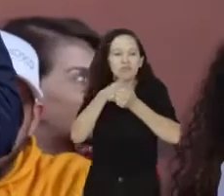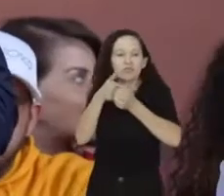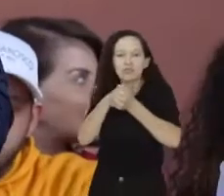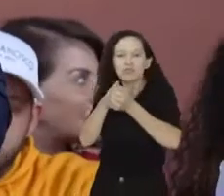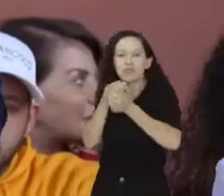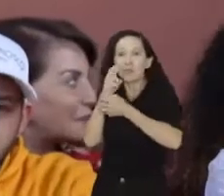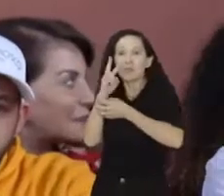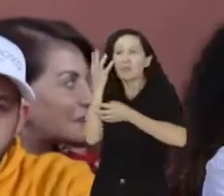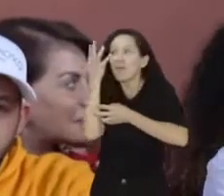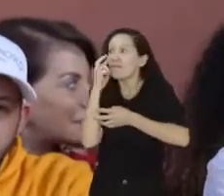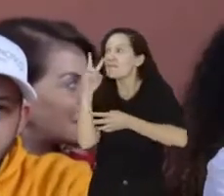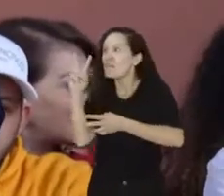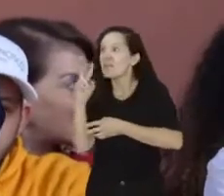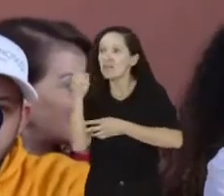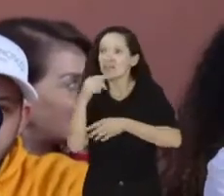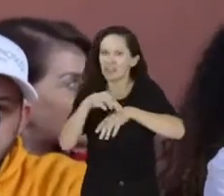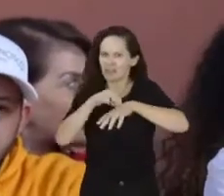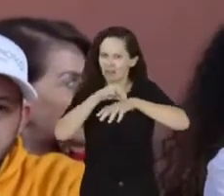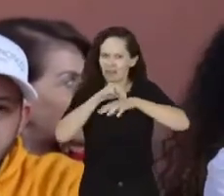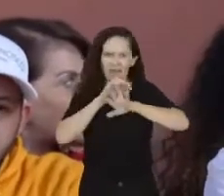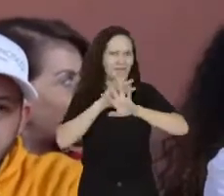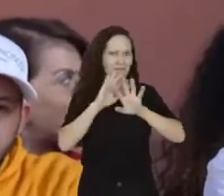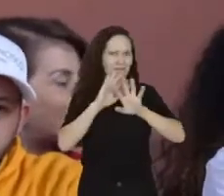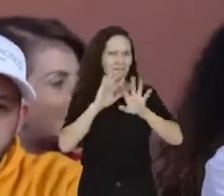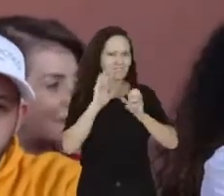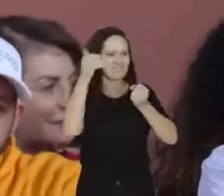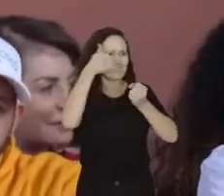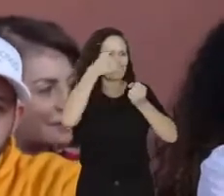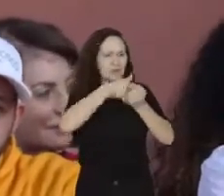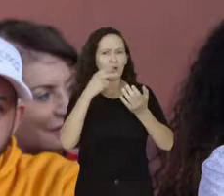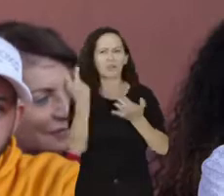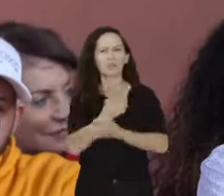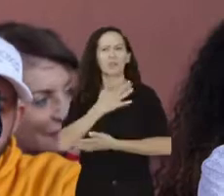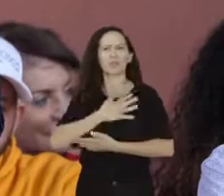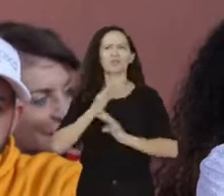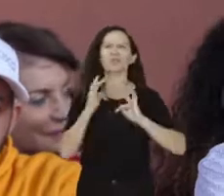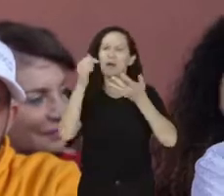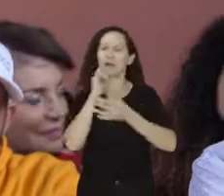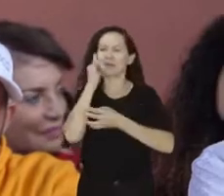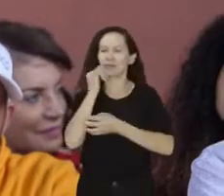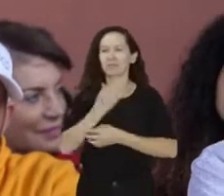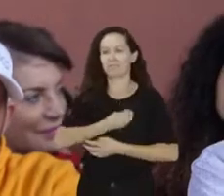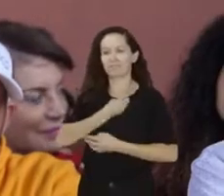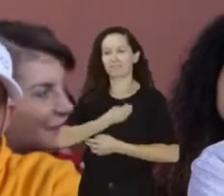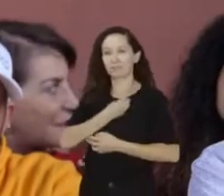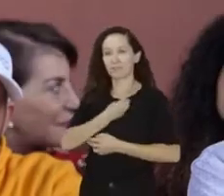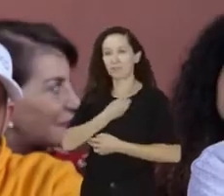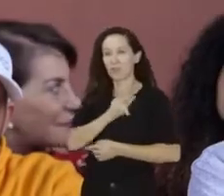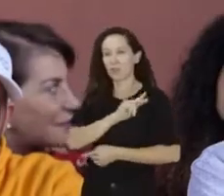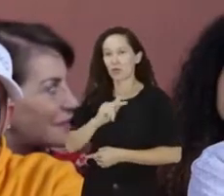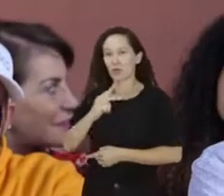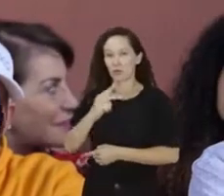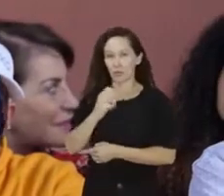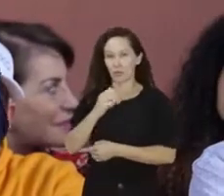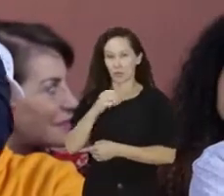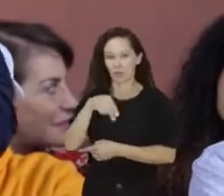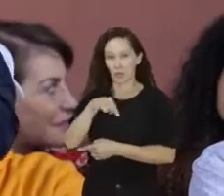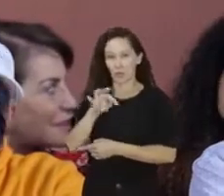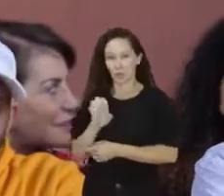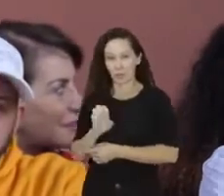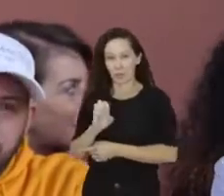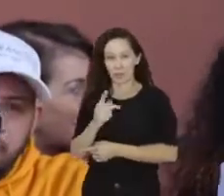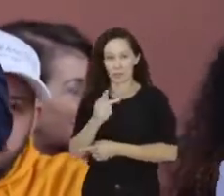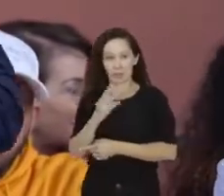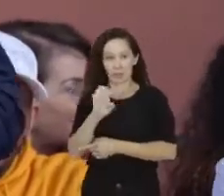mistura. Se aconteceu comigo tudo isso. Eu morava na Ponte Preta, primeiro janeiro que eu passei na Ponte